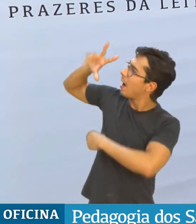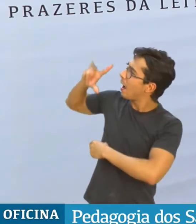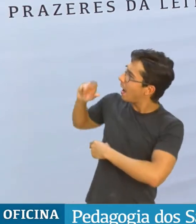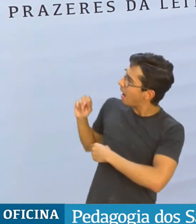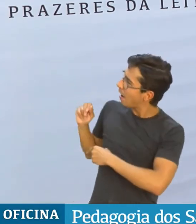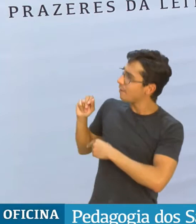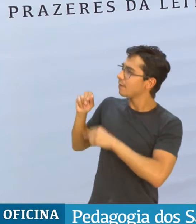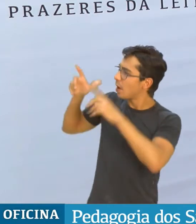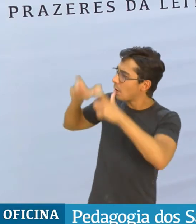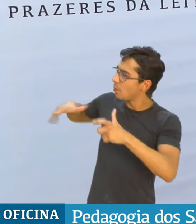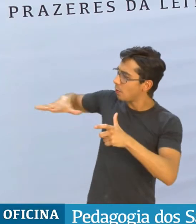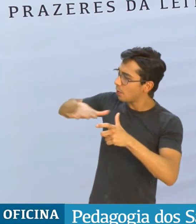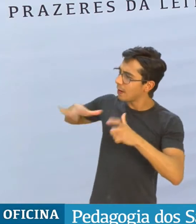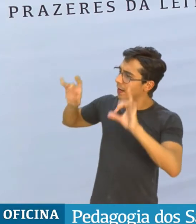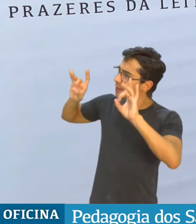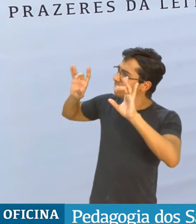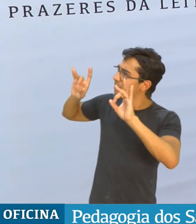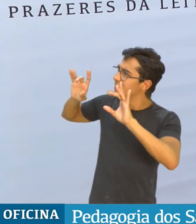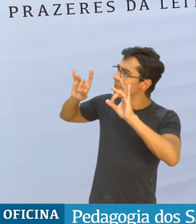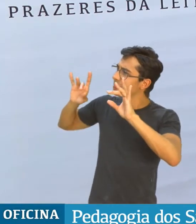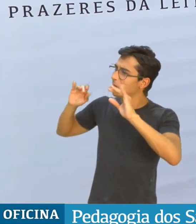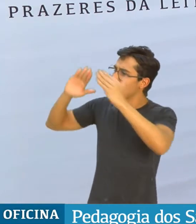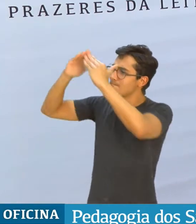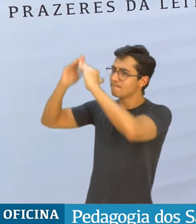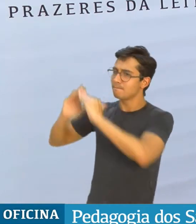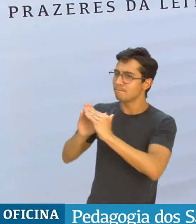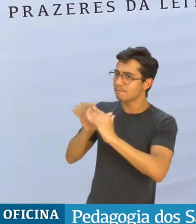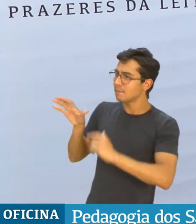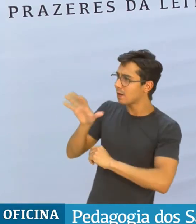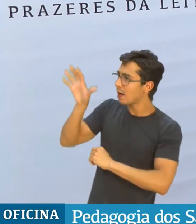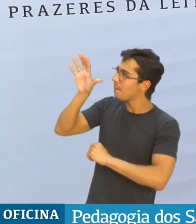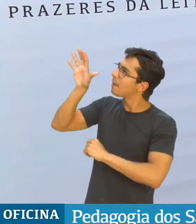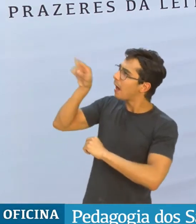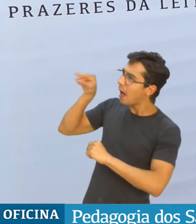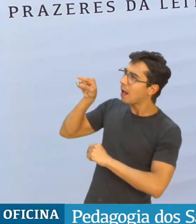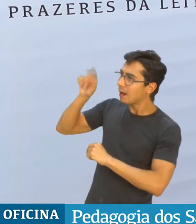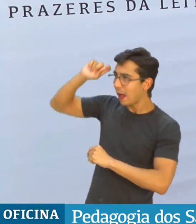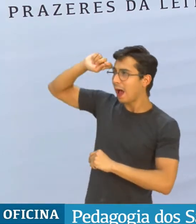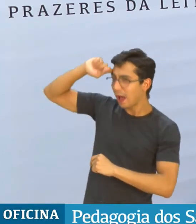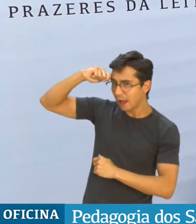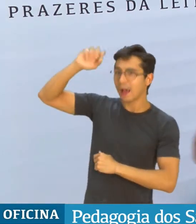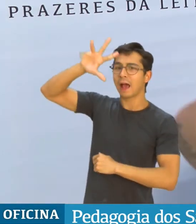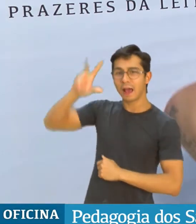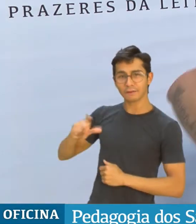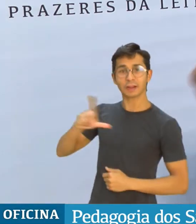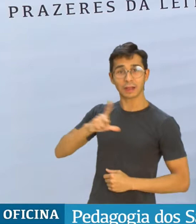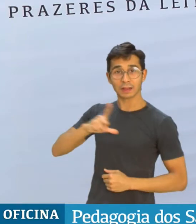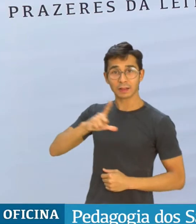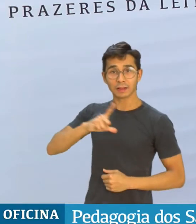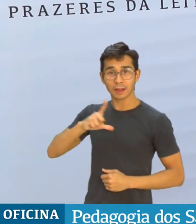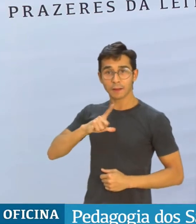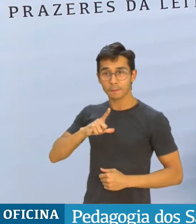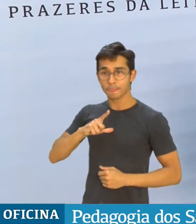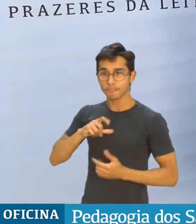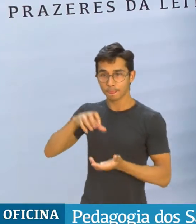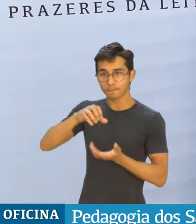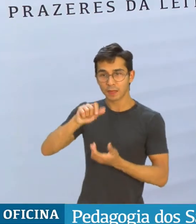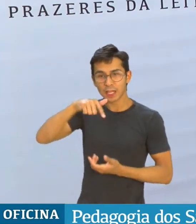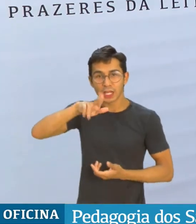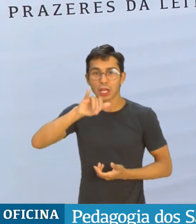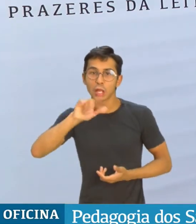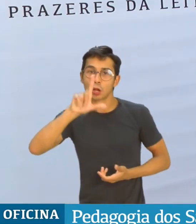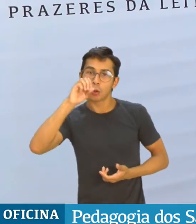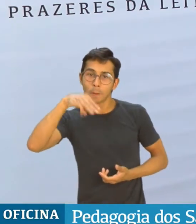uma terra sagrada. Qualquer periferia, qualquer quebrada é um pedaço da África. Ideologia quilombola ferve do sul até o nordeste. África,